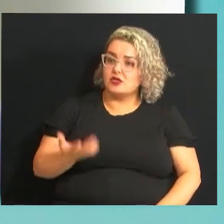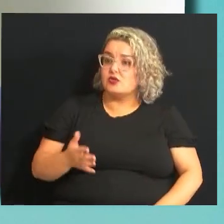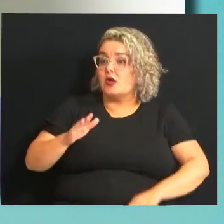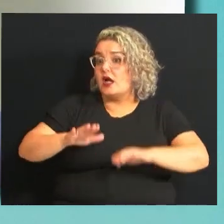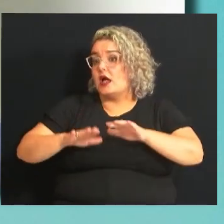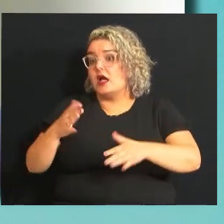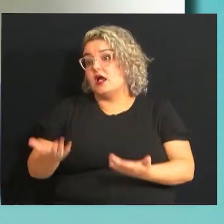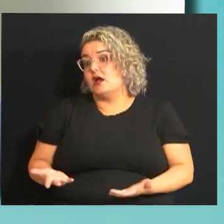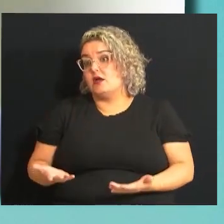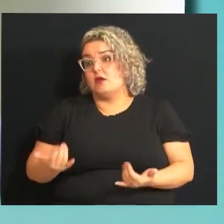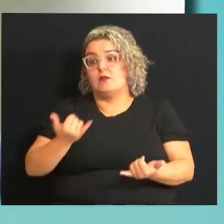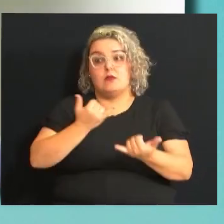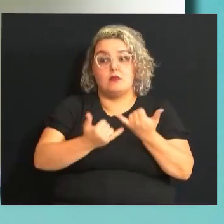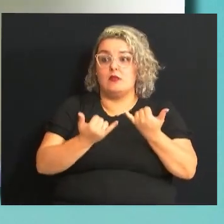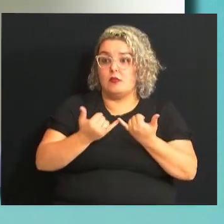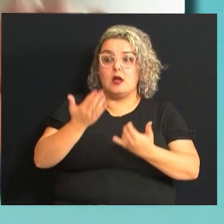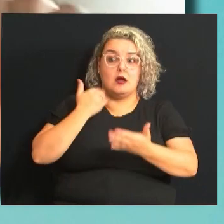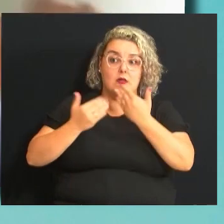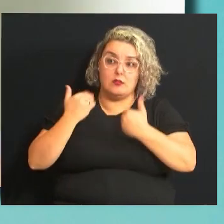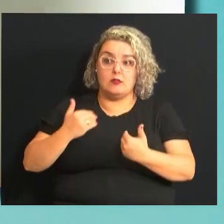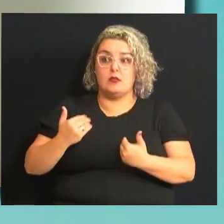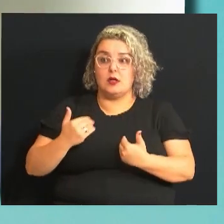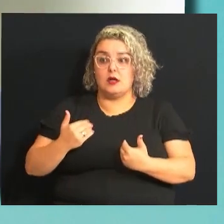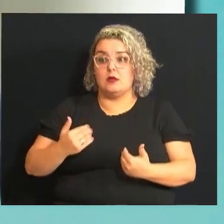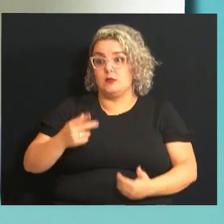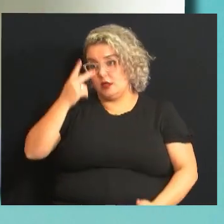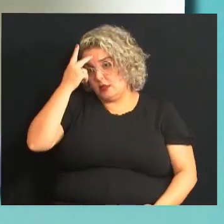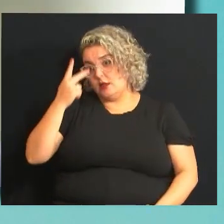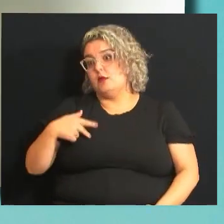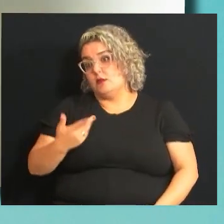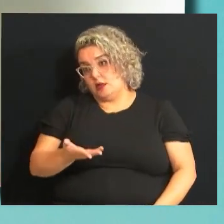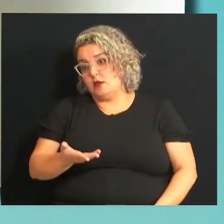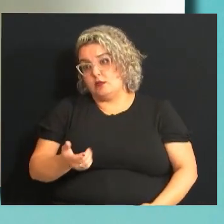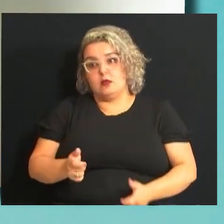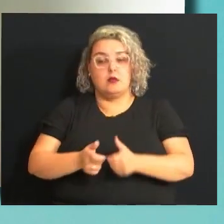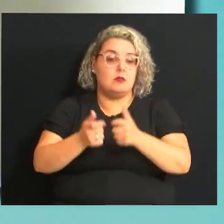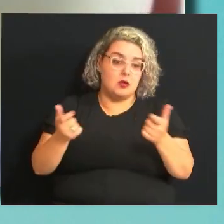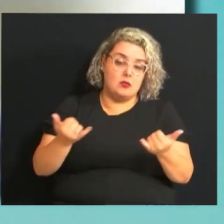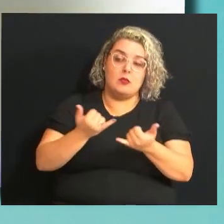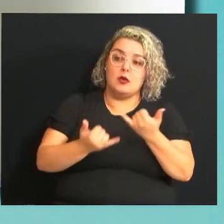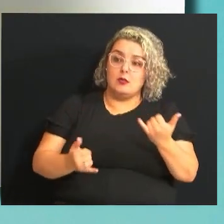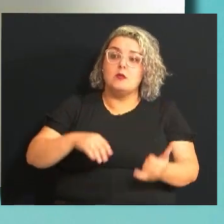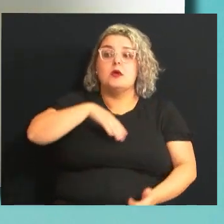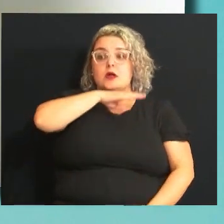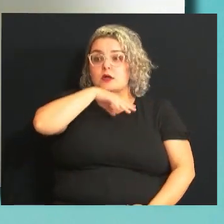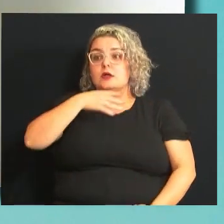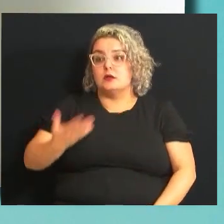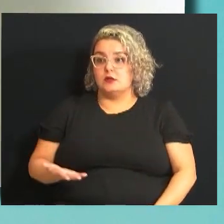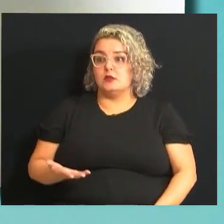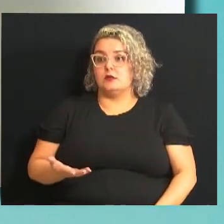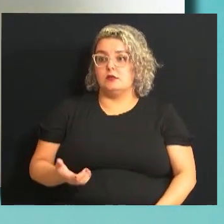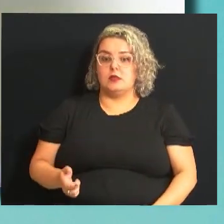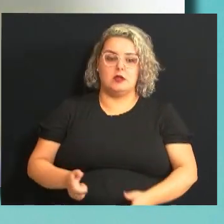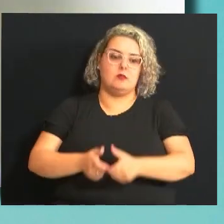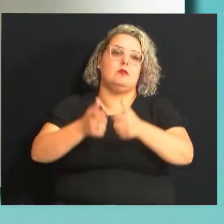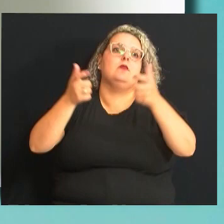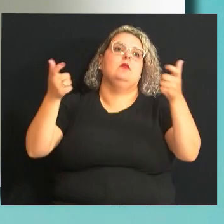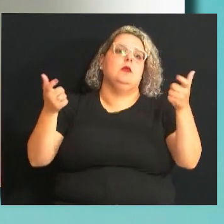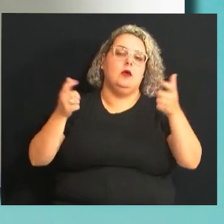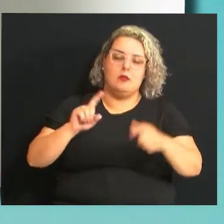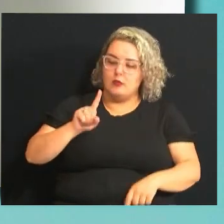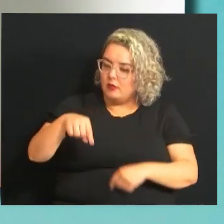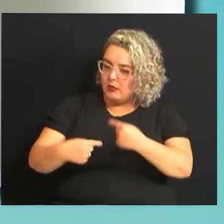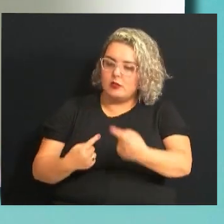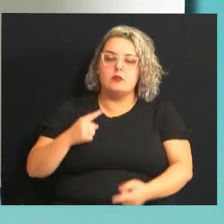e isso vai para aterros, isso vai para lixo, às vezes parte disso vira comida para eles mesmos, né? Mas